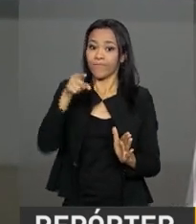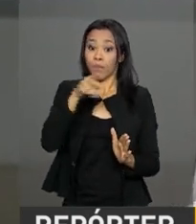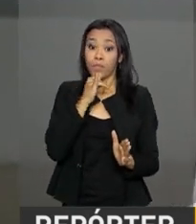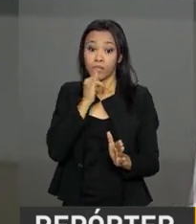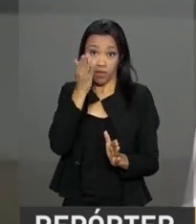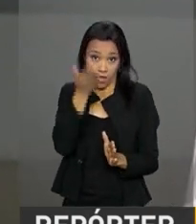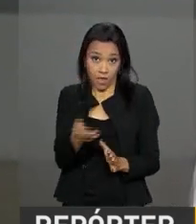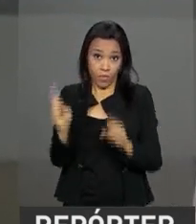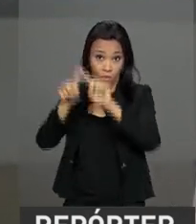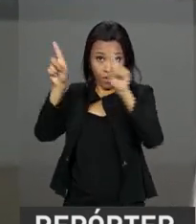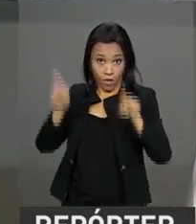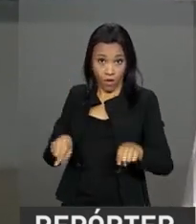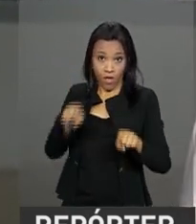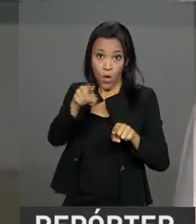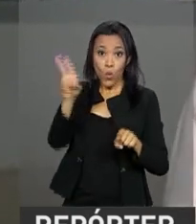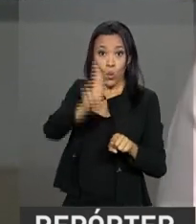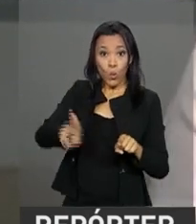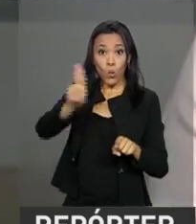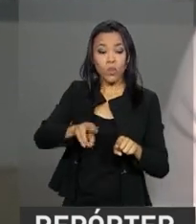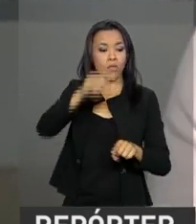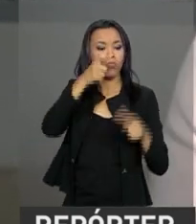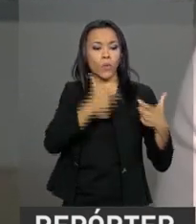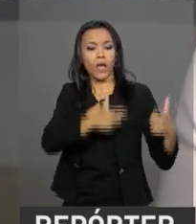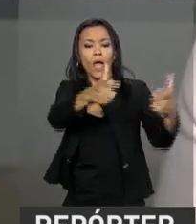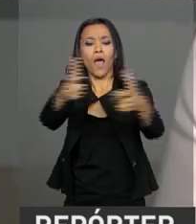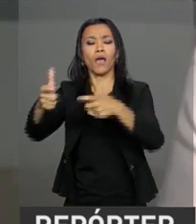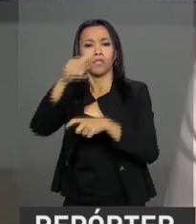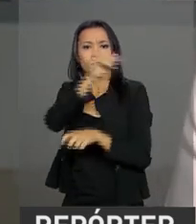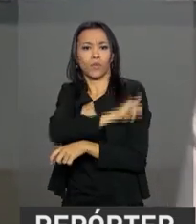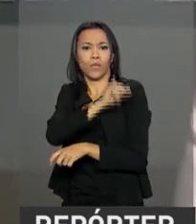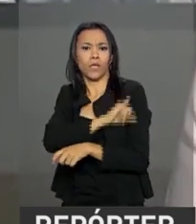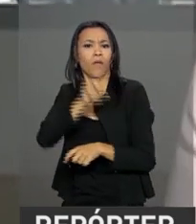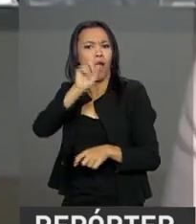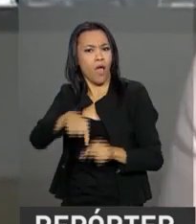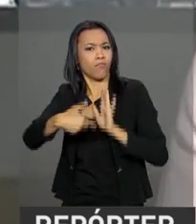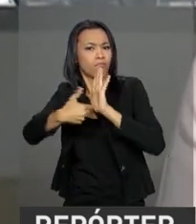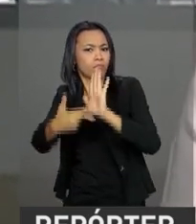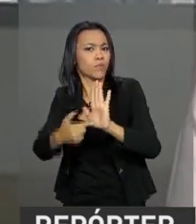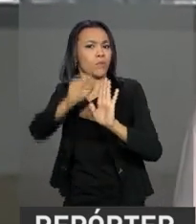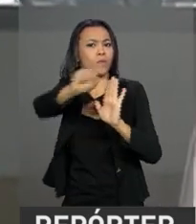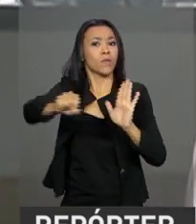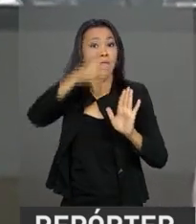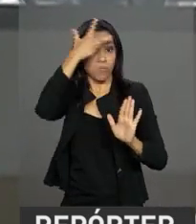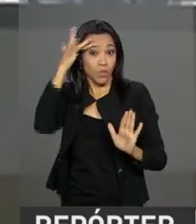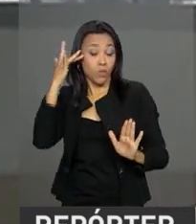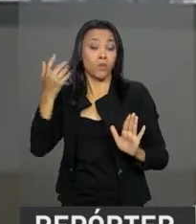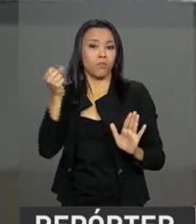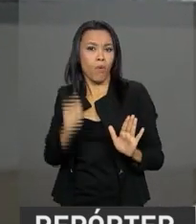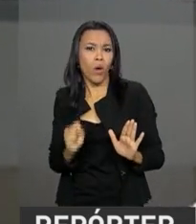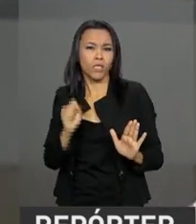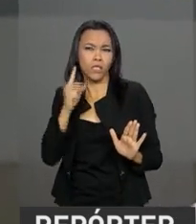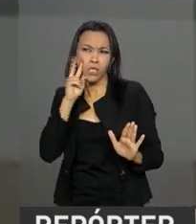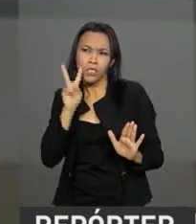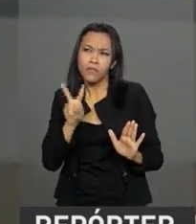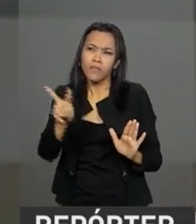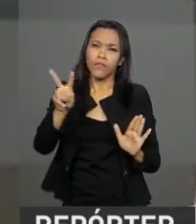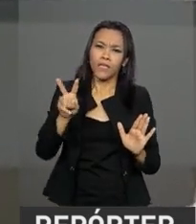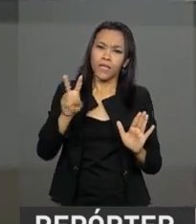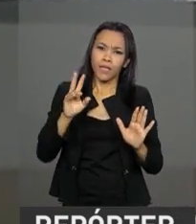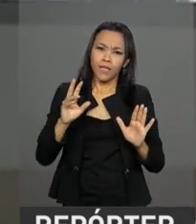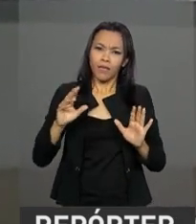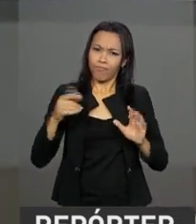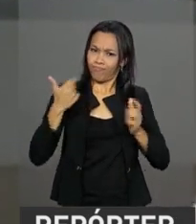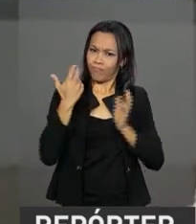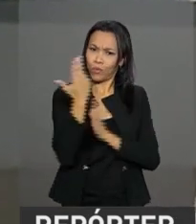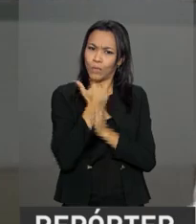por exemplo, usa espaços públicos do Rio como uma forma de mural. Neles, as pessoas podem colar trechos dos seus livros